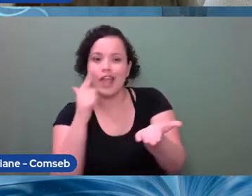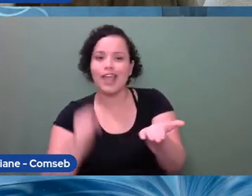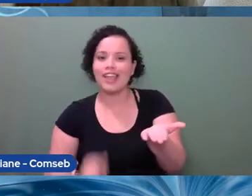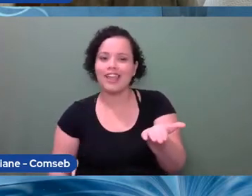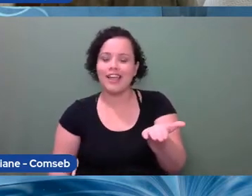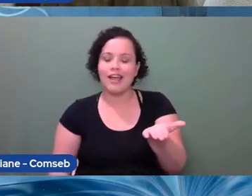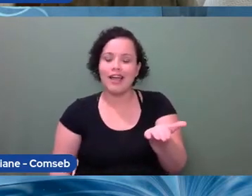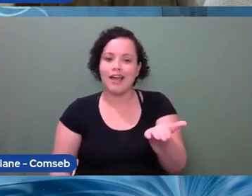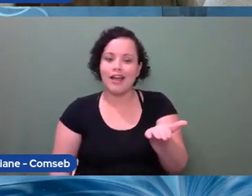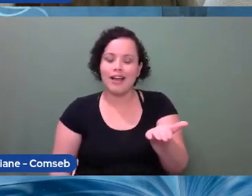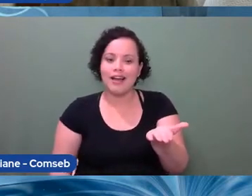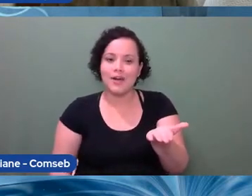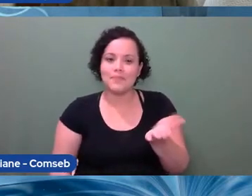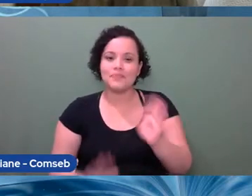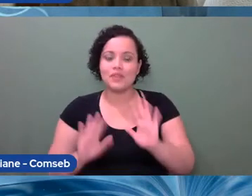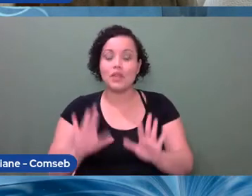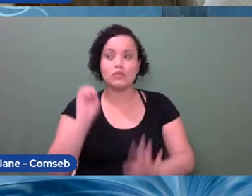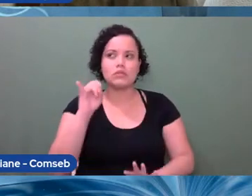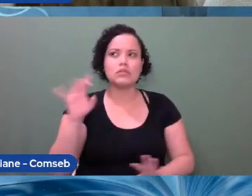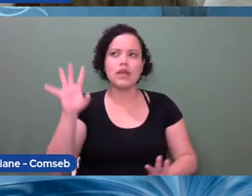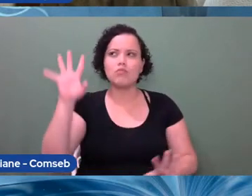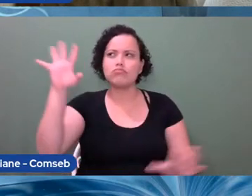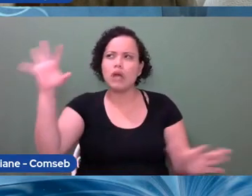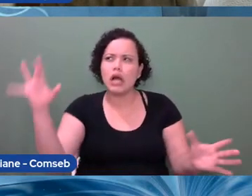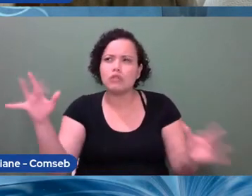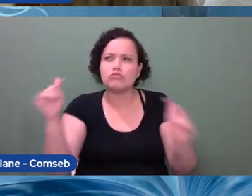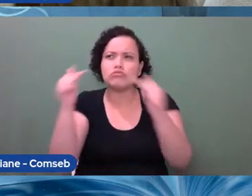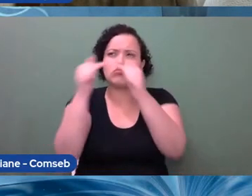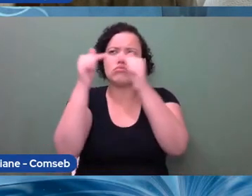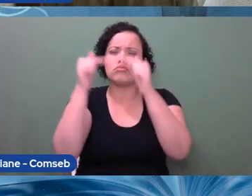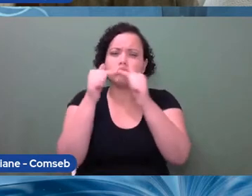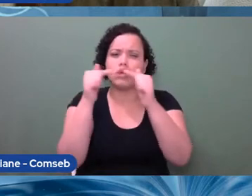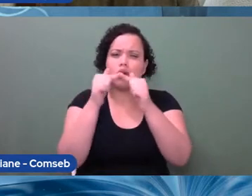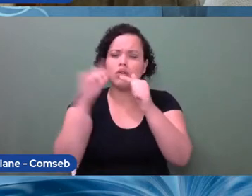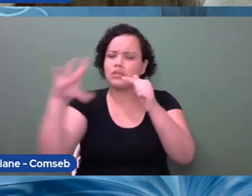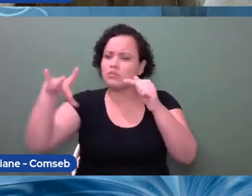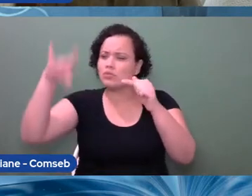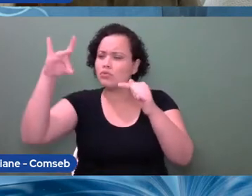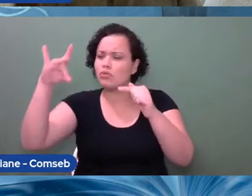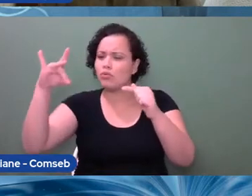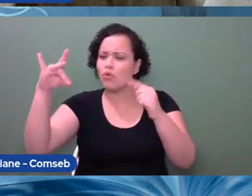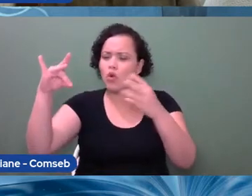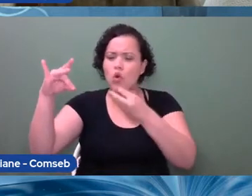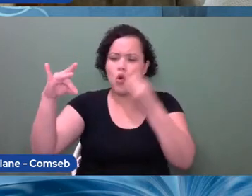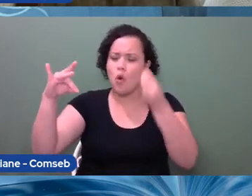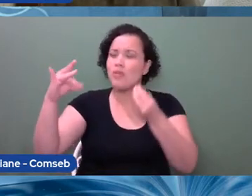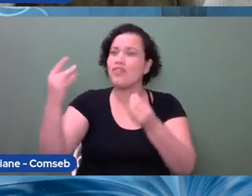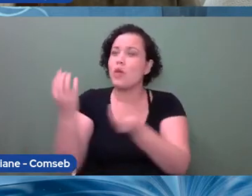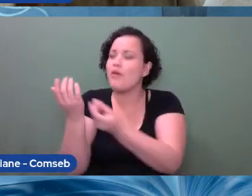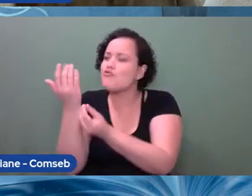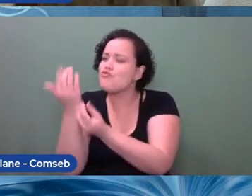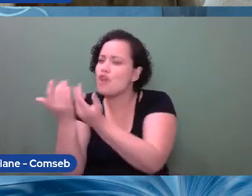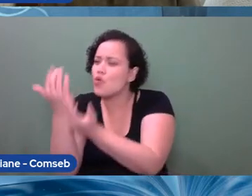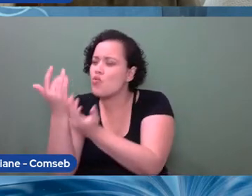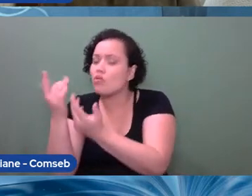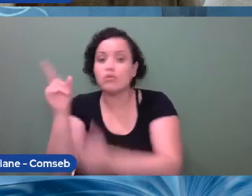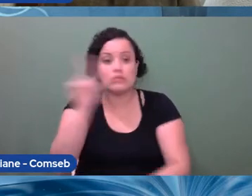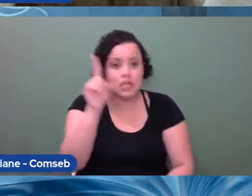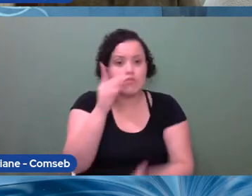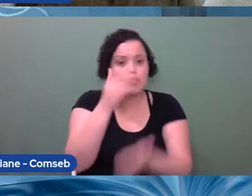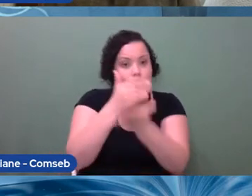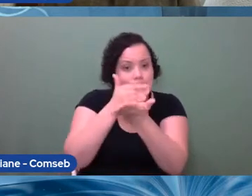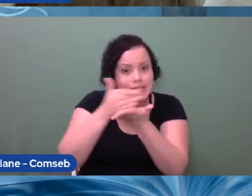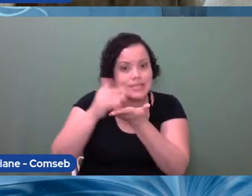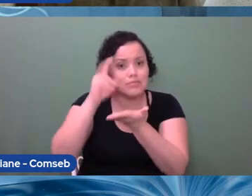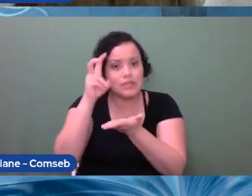Então, quando a gente quer associar o espírito, puxa vida, a gente não pode dizer que é uma fagulha, que é o isso. Não, é o princípio inteligente. E